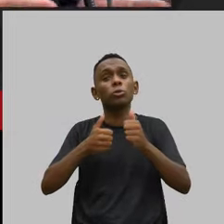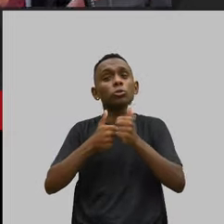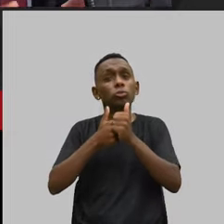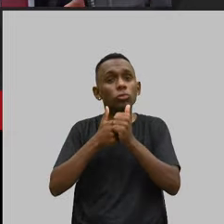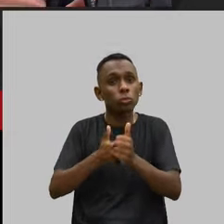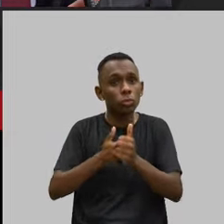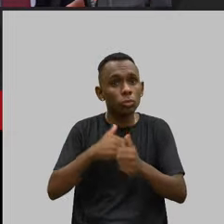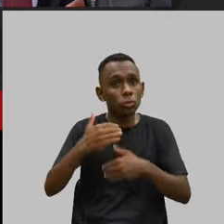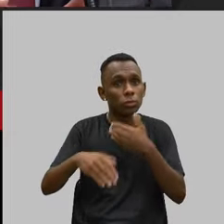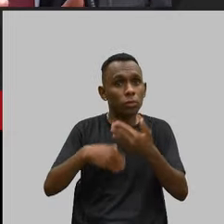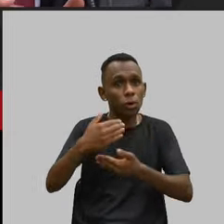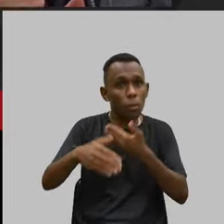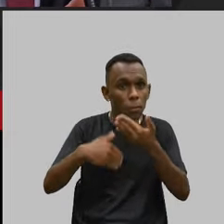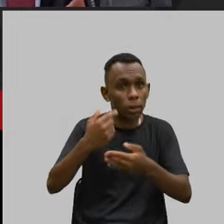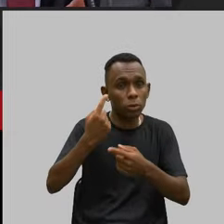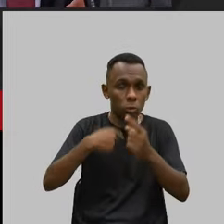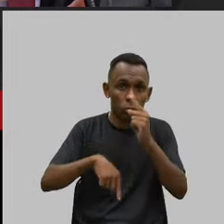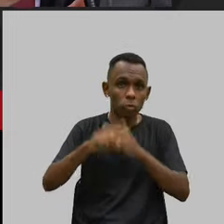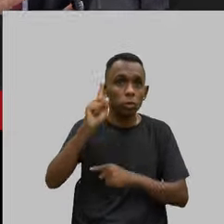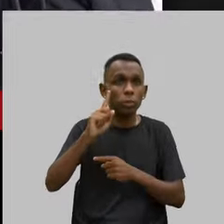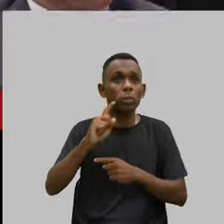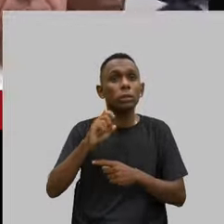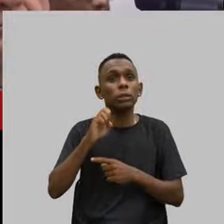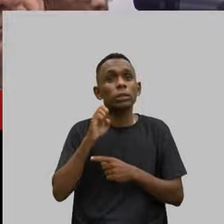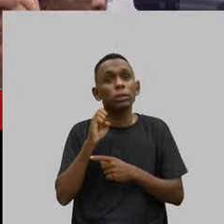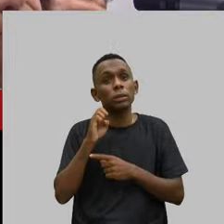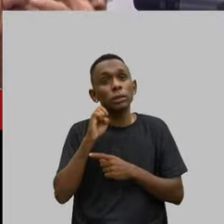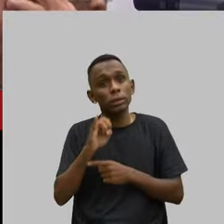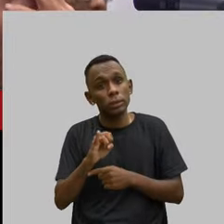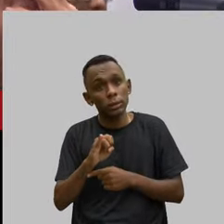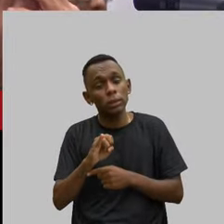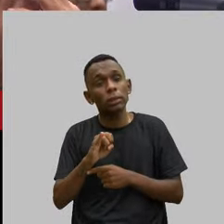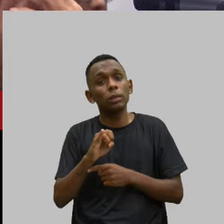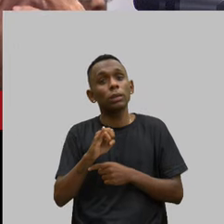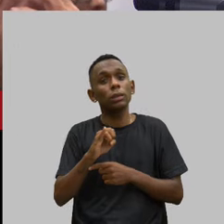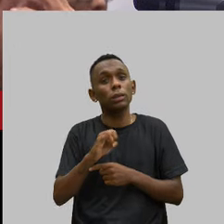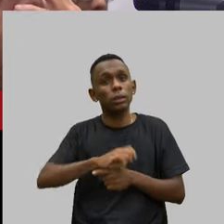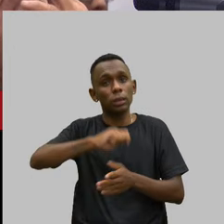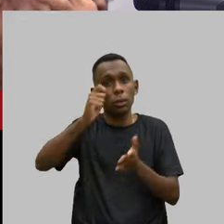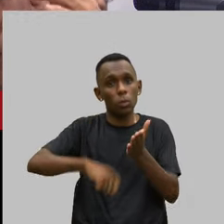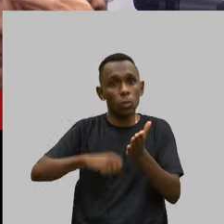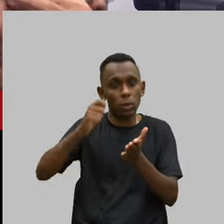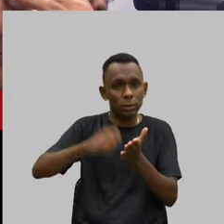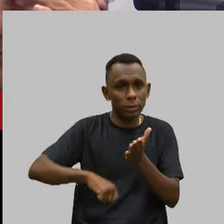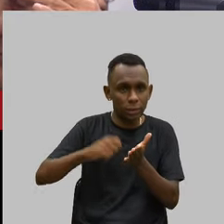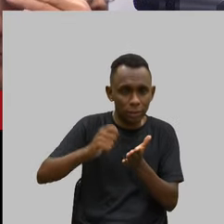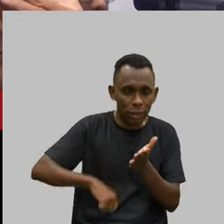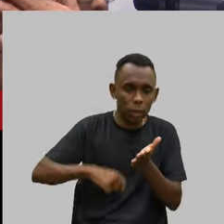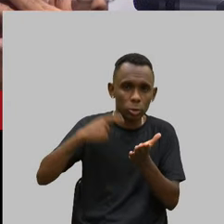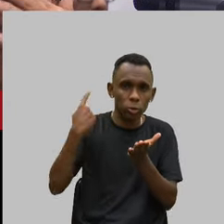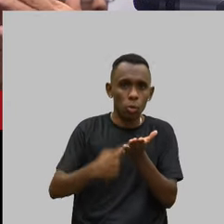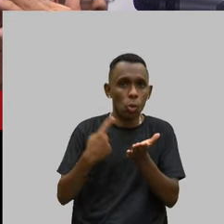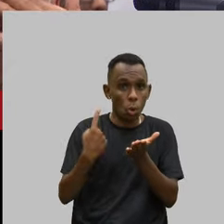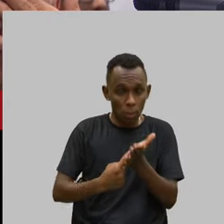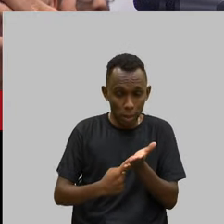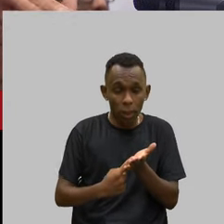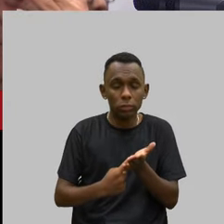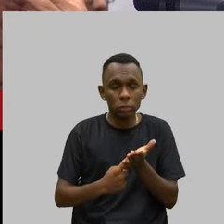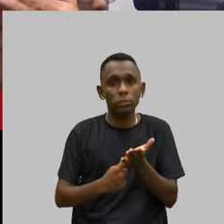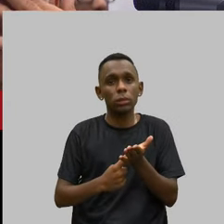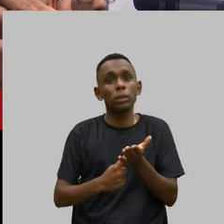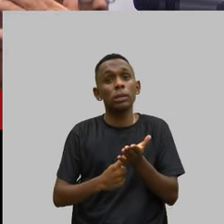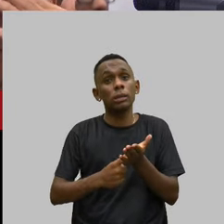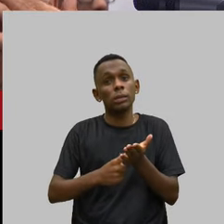desenvolvimento econômico se esses preceitos assinados em termos de compromisso são